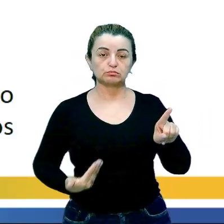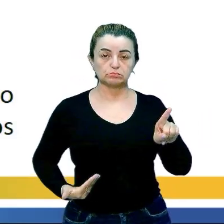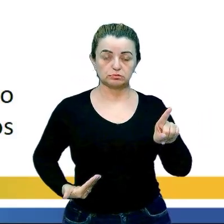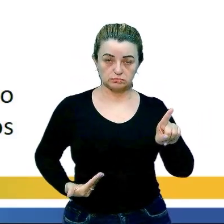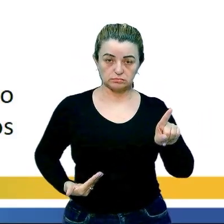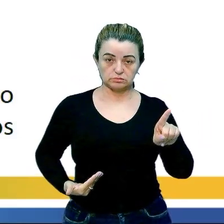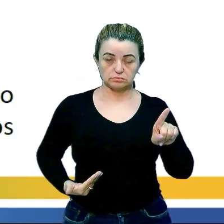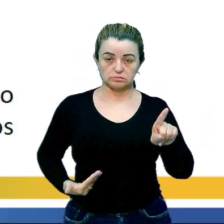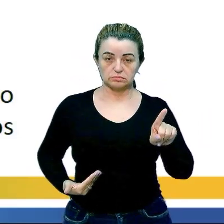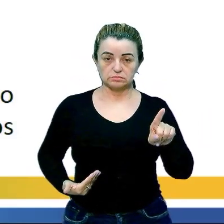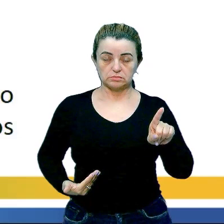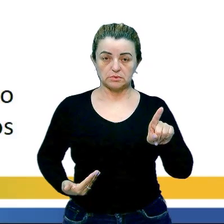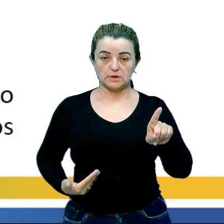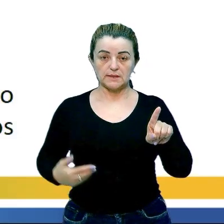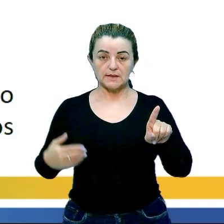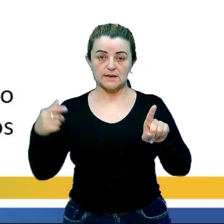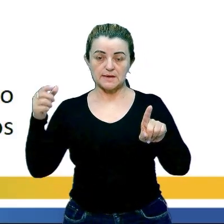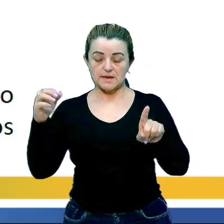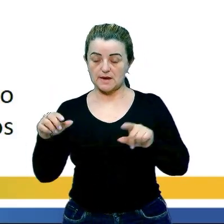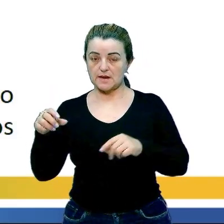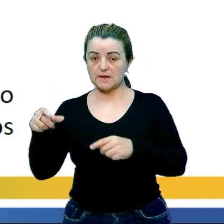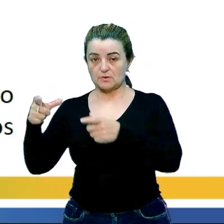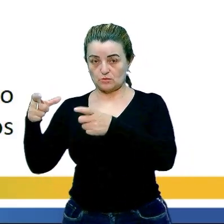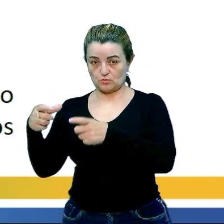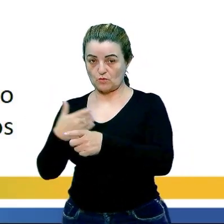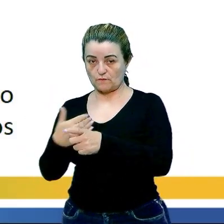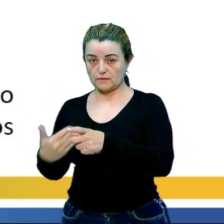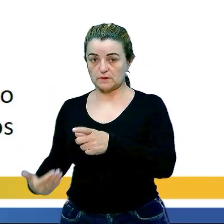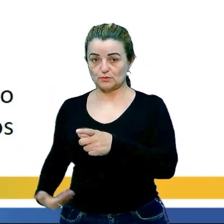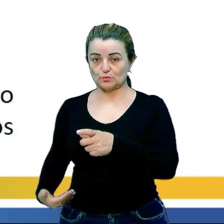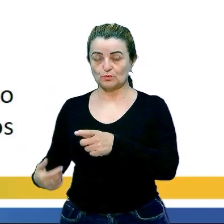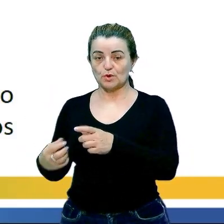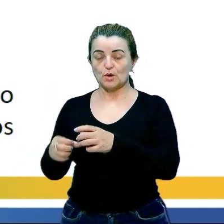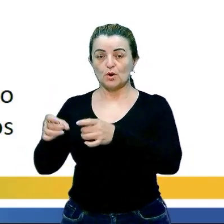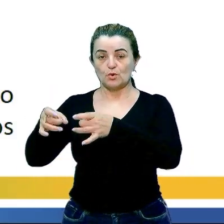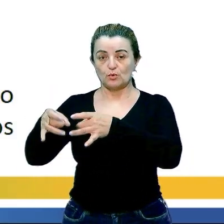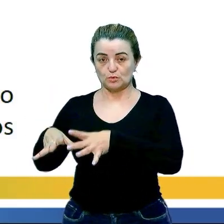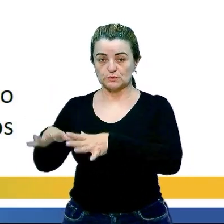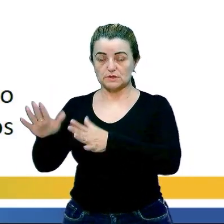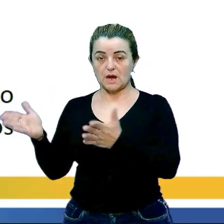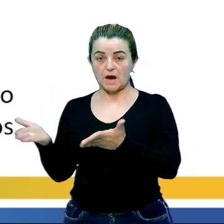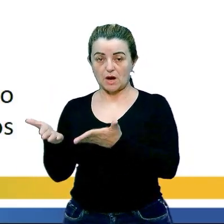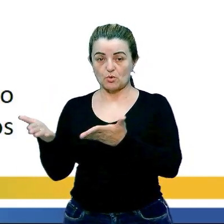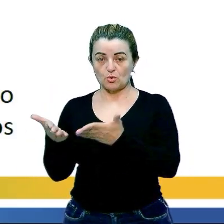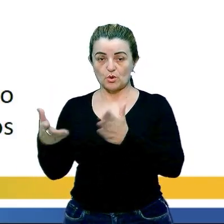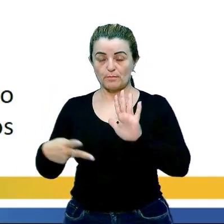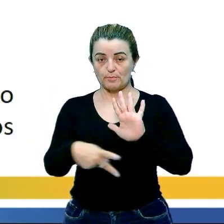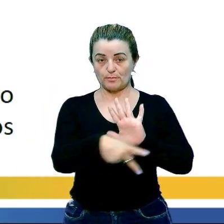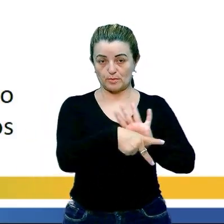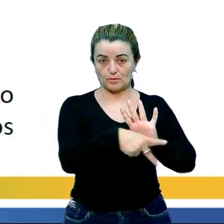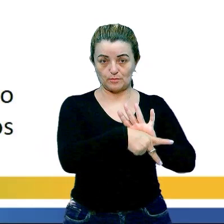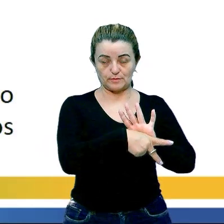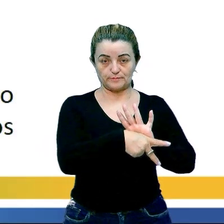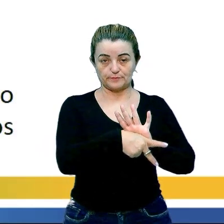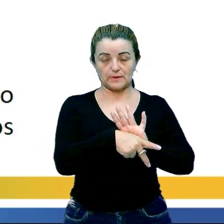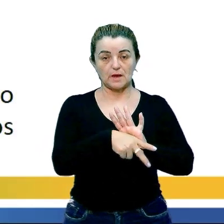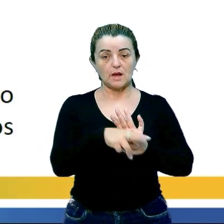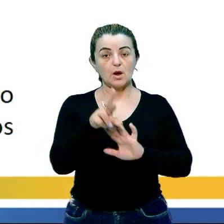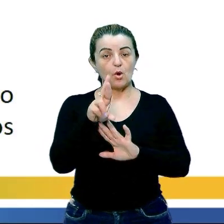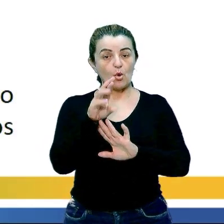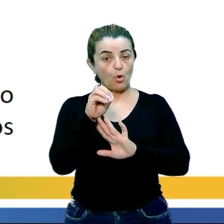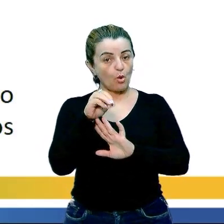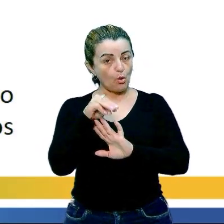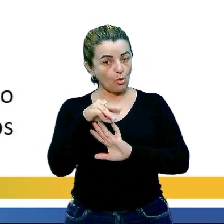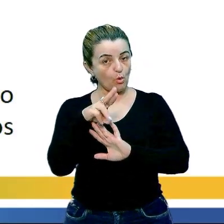aí Constantino XI vai ser o último imperador, mas agora oriental, enquanto Rômulo, não confunda,